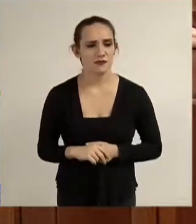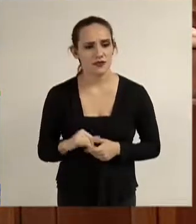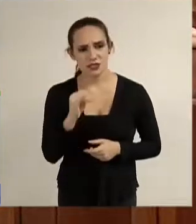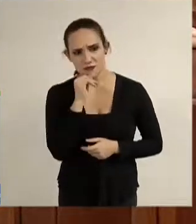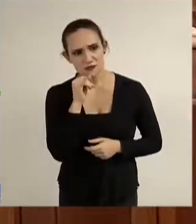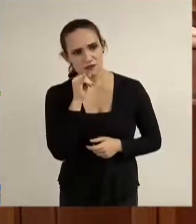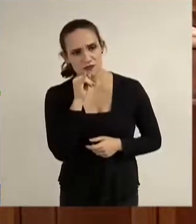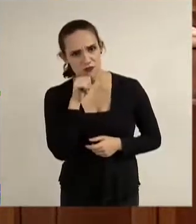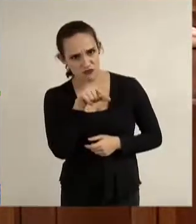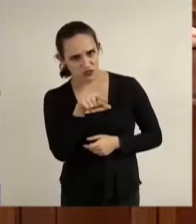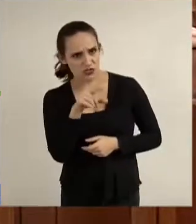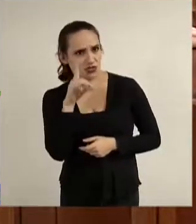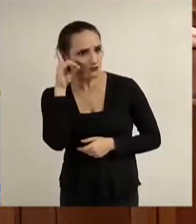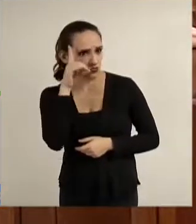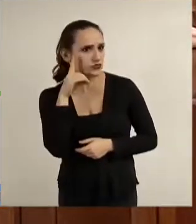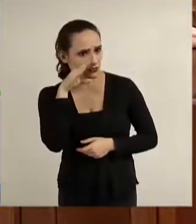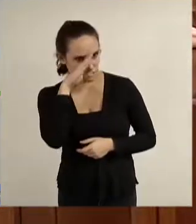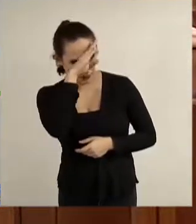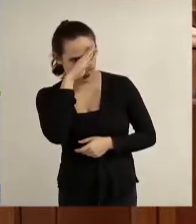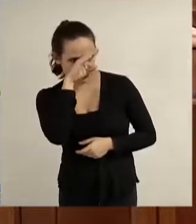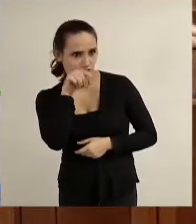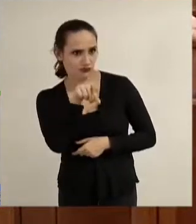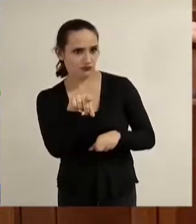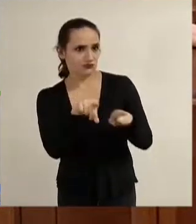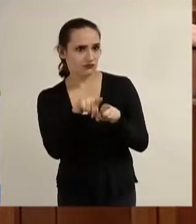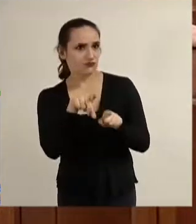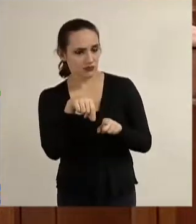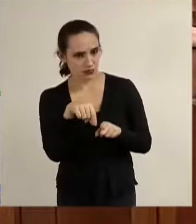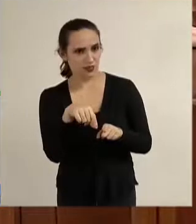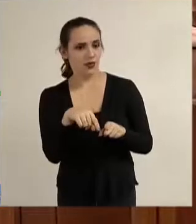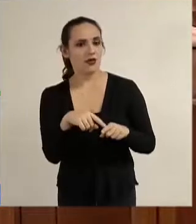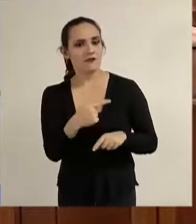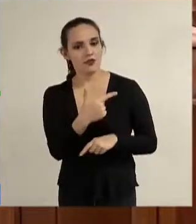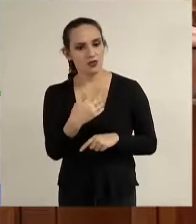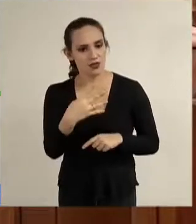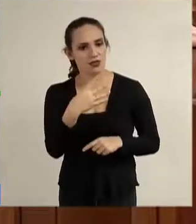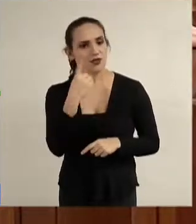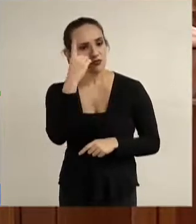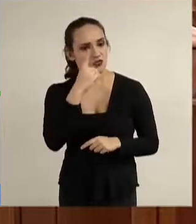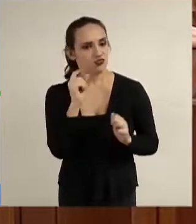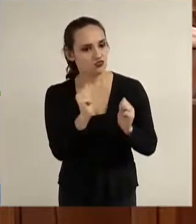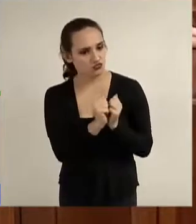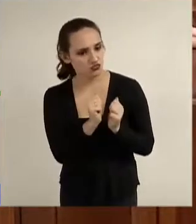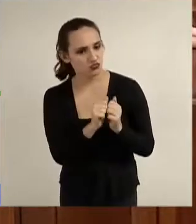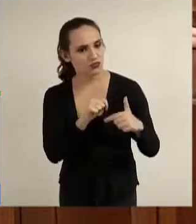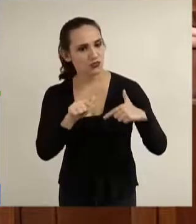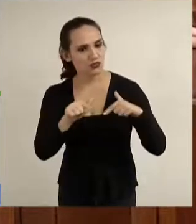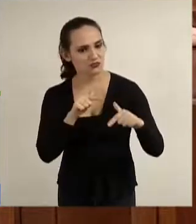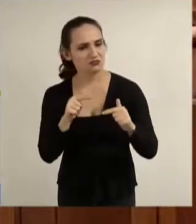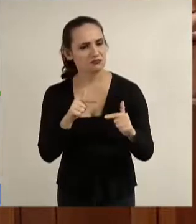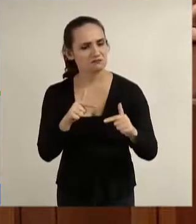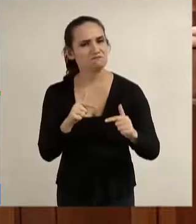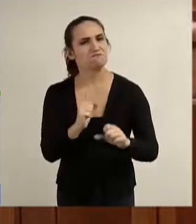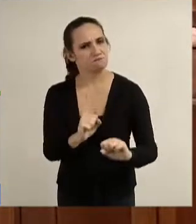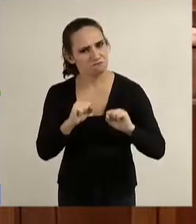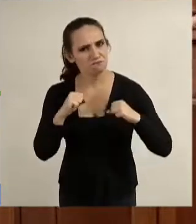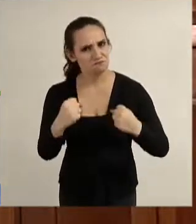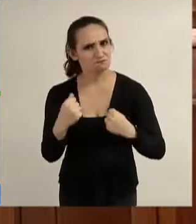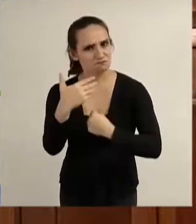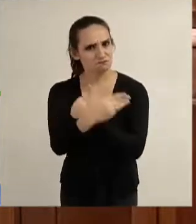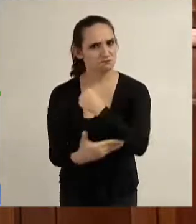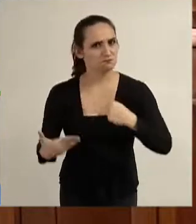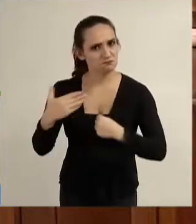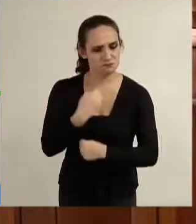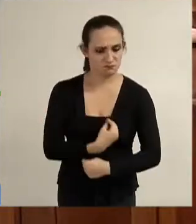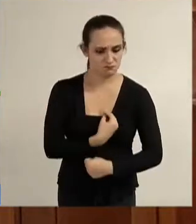Excelência, que também é um dos 24 deputados que trabalha de forma intransigente em defesa da vida,